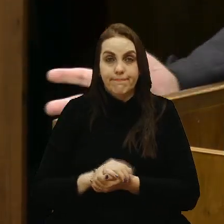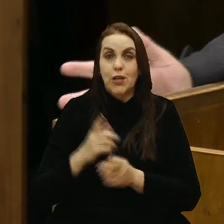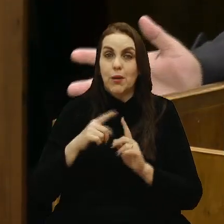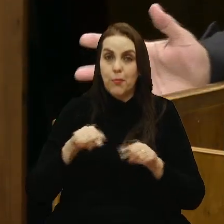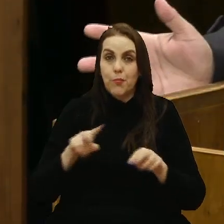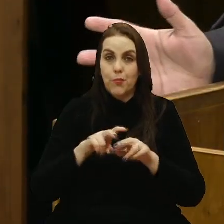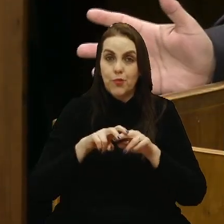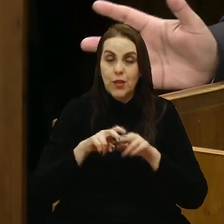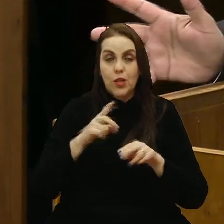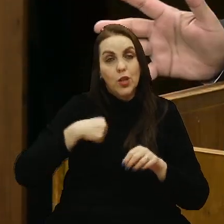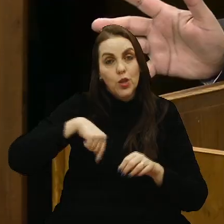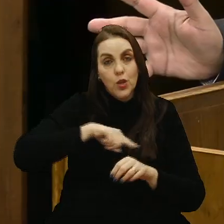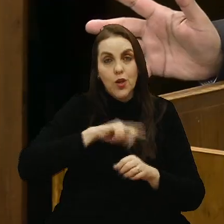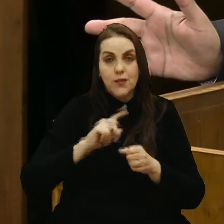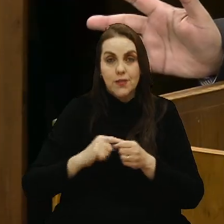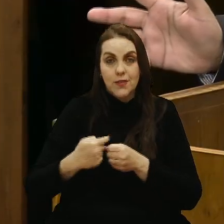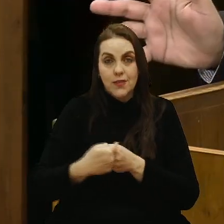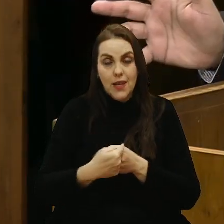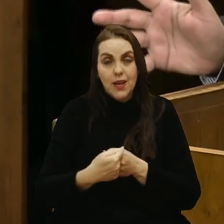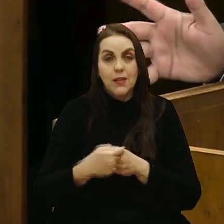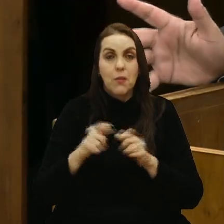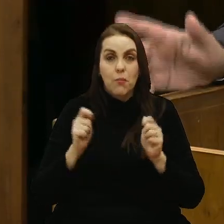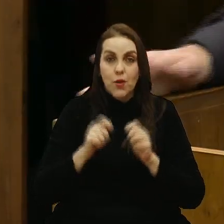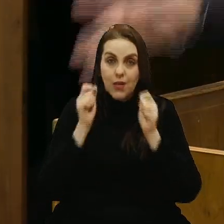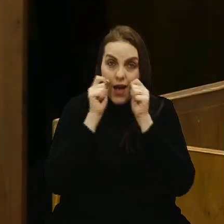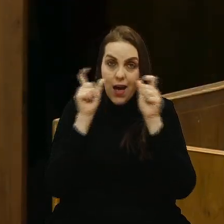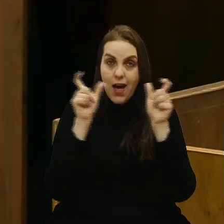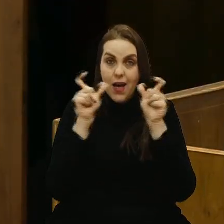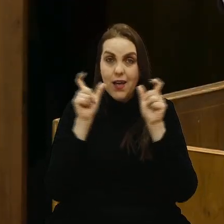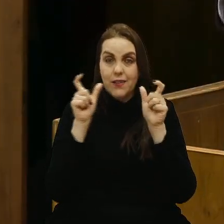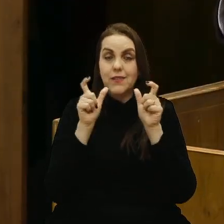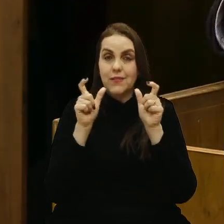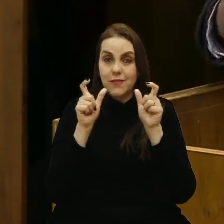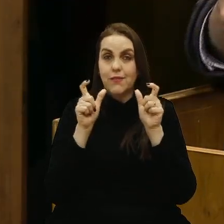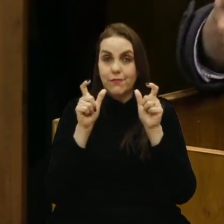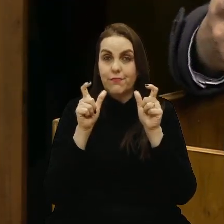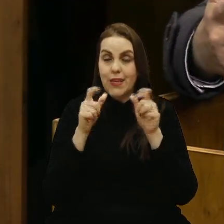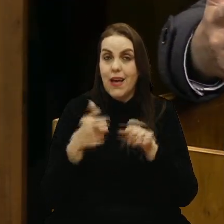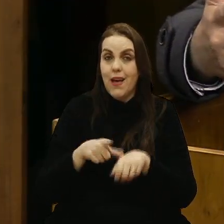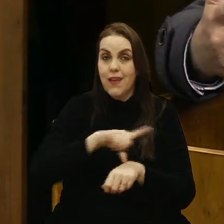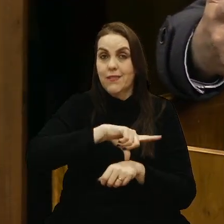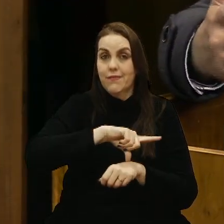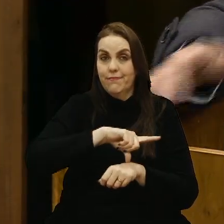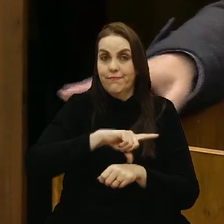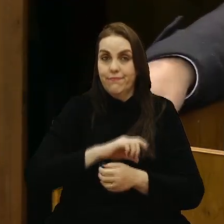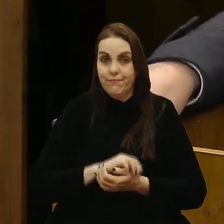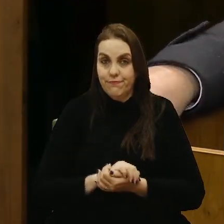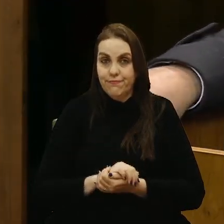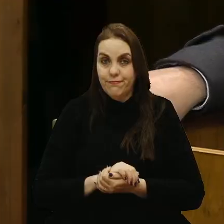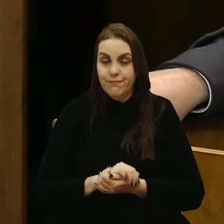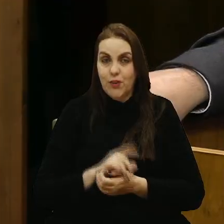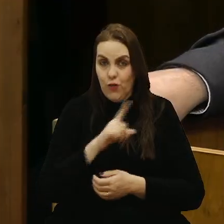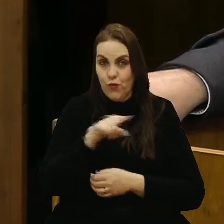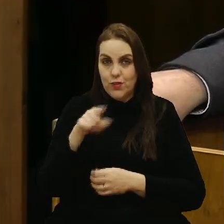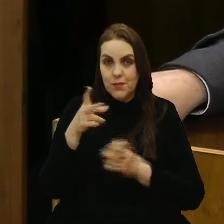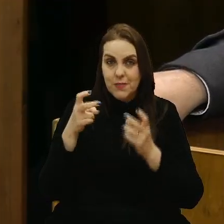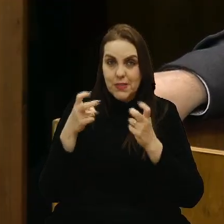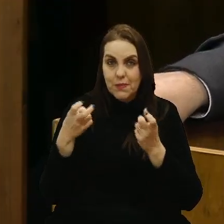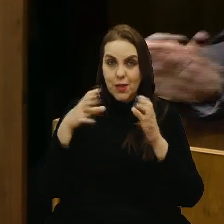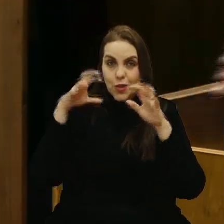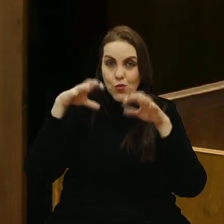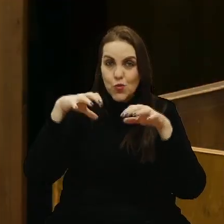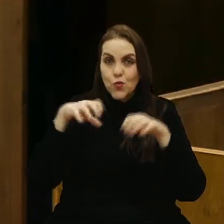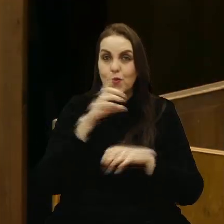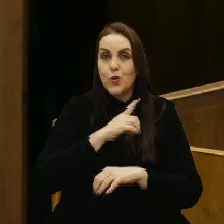que o nosso município se atente, se alerte a tempo. Vocês viram que essa chuva